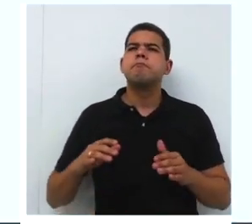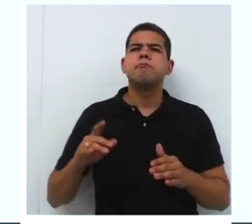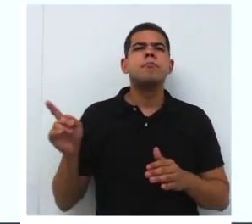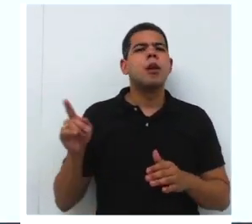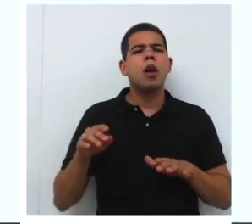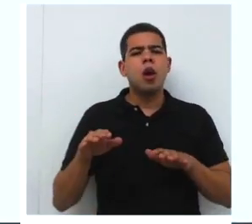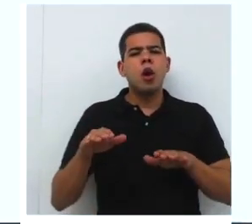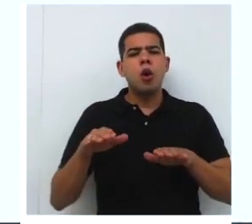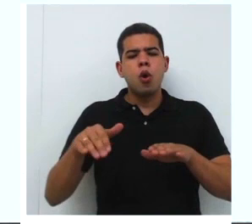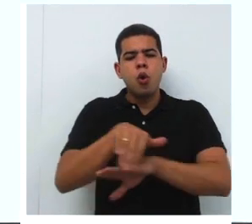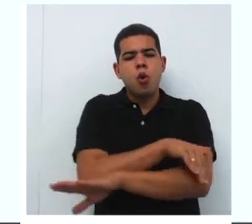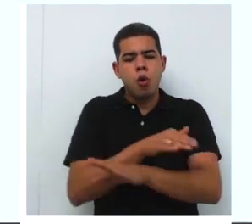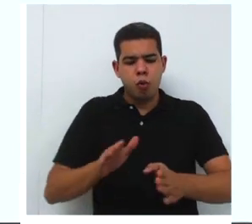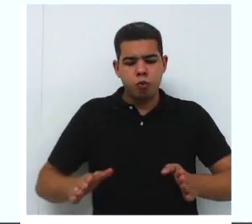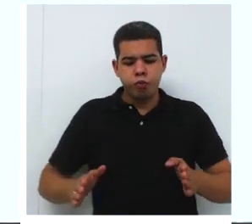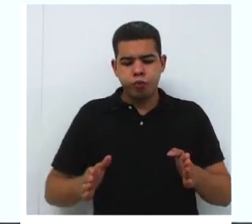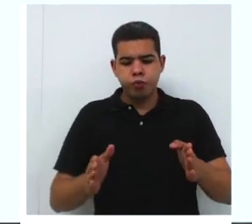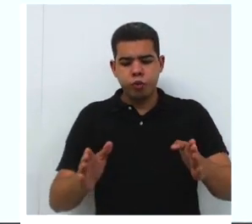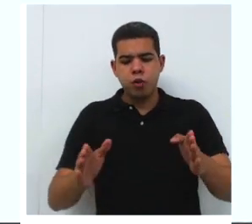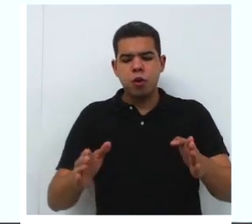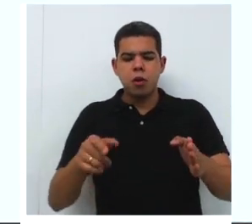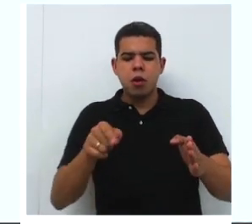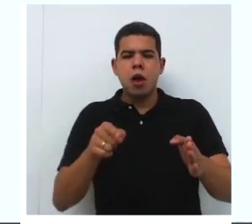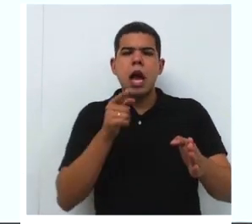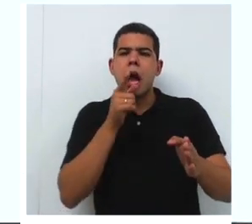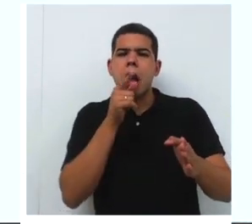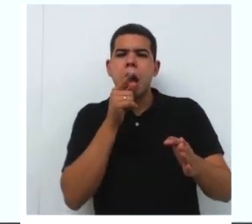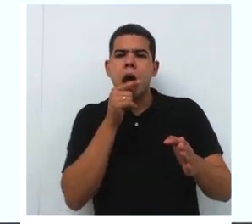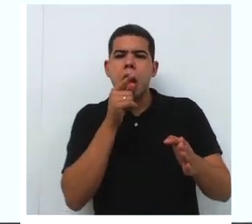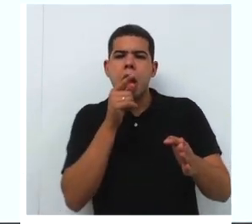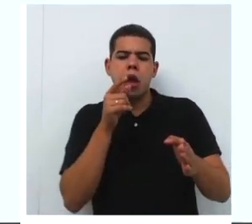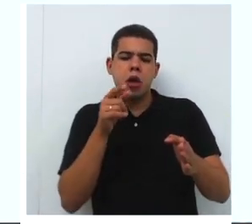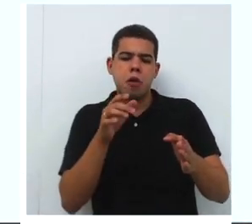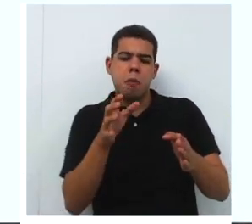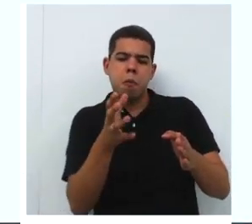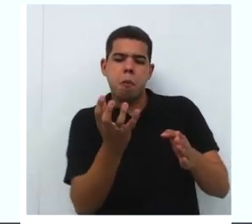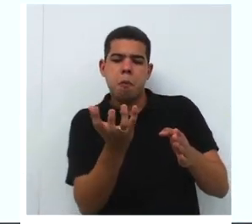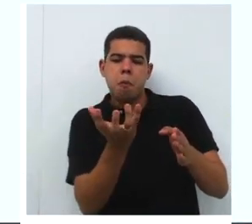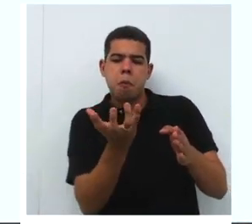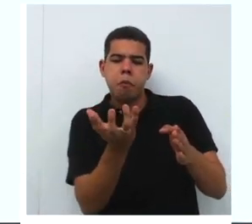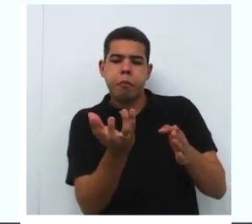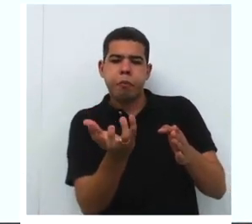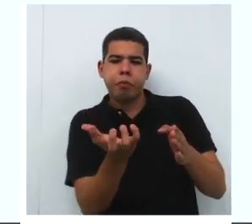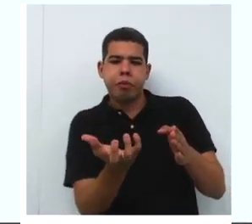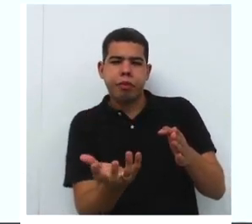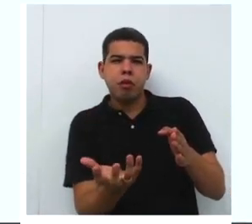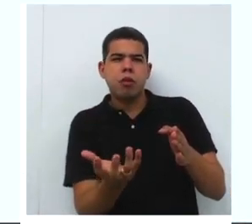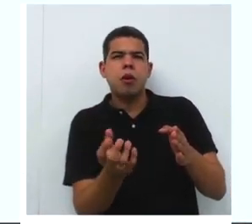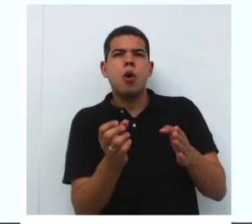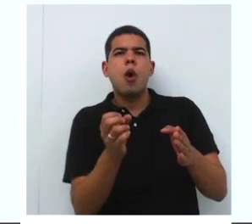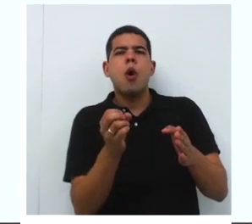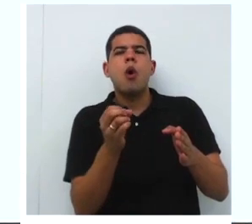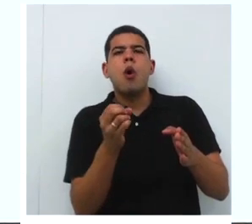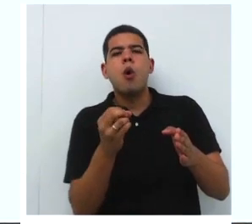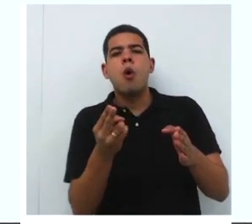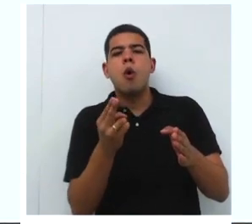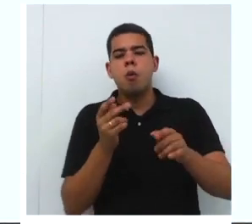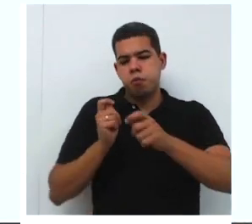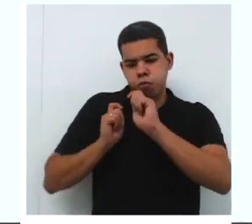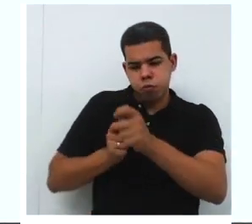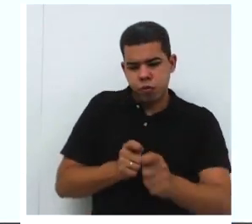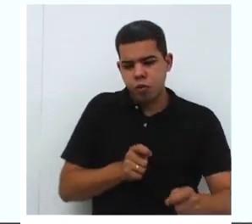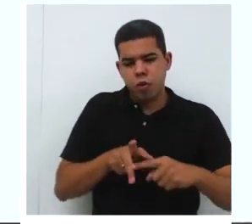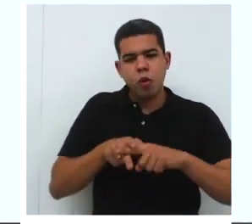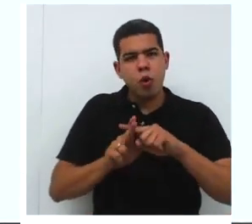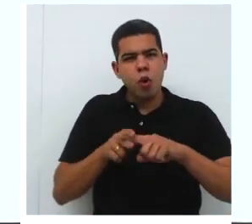naquela rua começou a aparecer um buraco, um vazamento, foi o quê? Uma obra de uma empresa de saneamento, ou